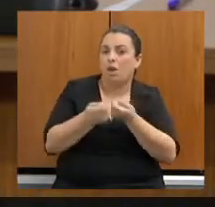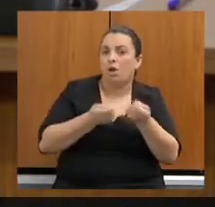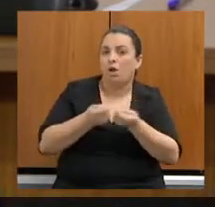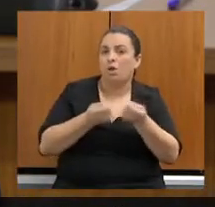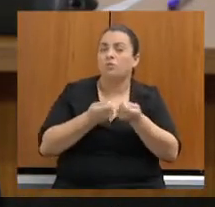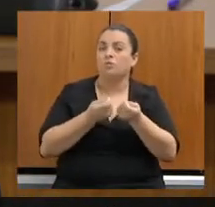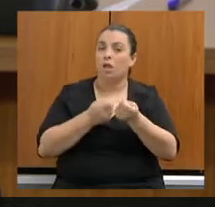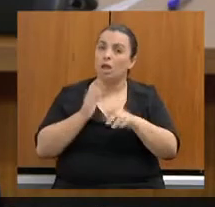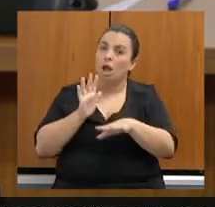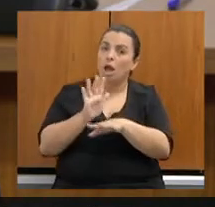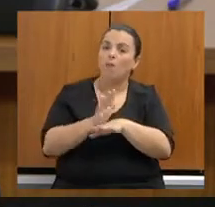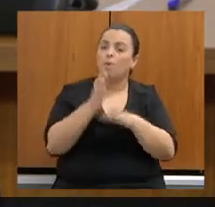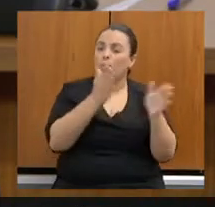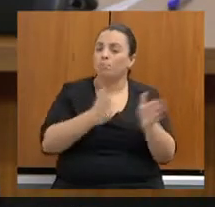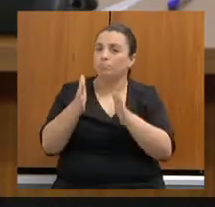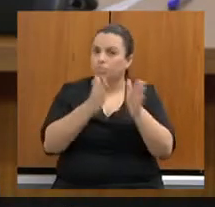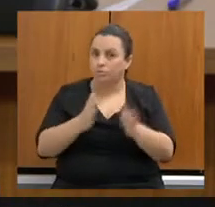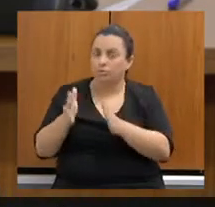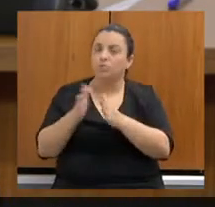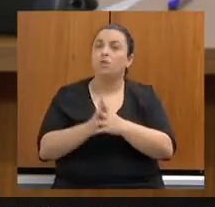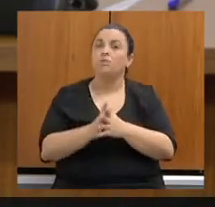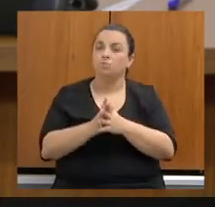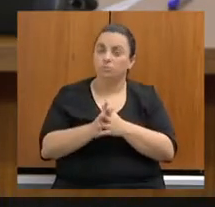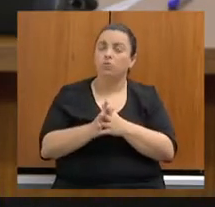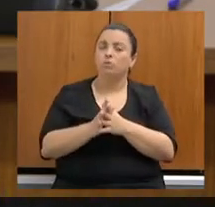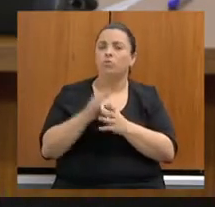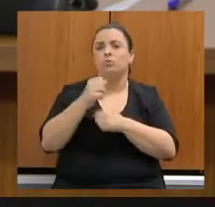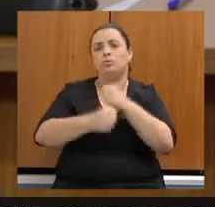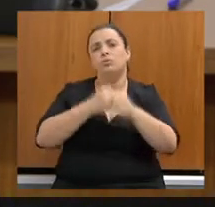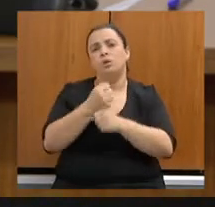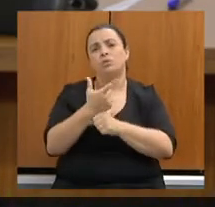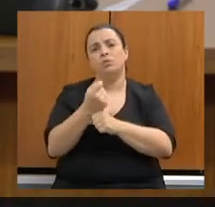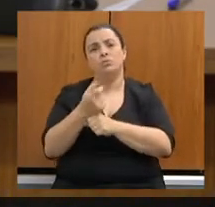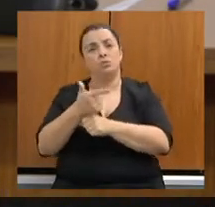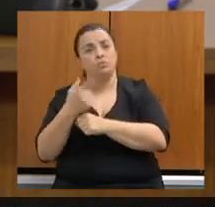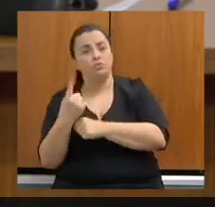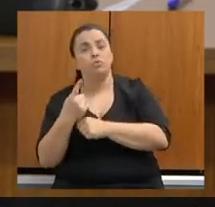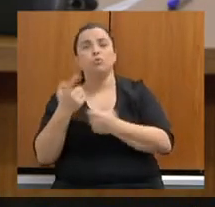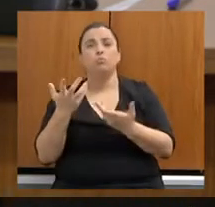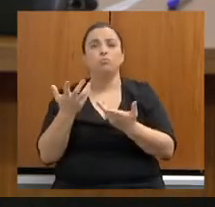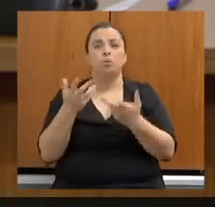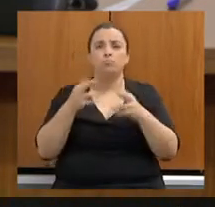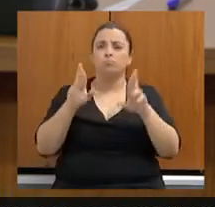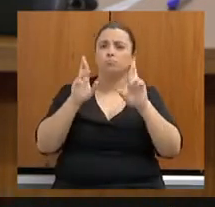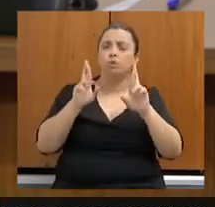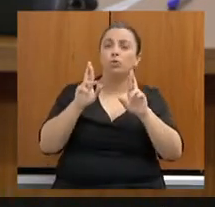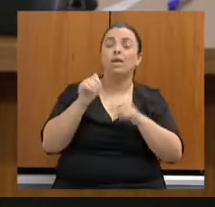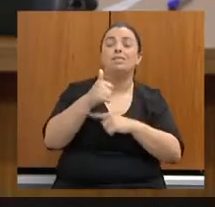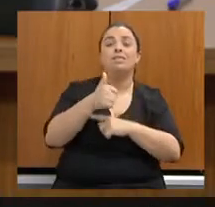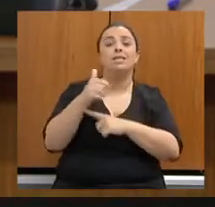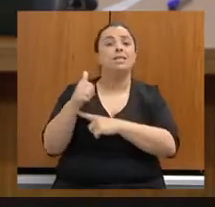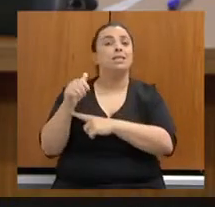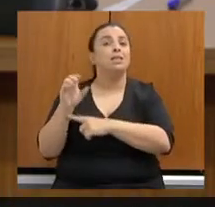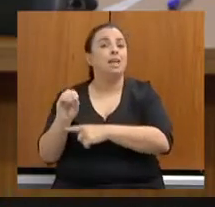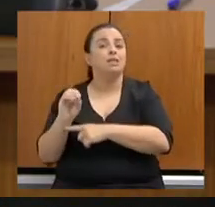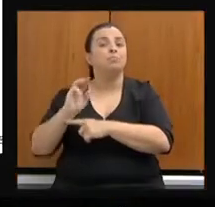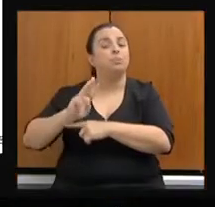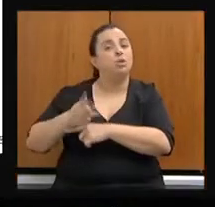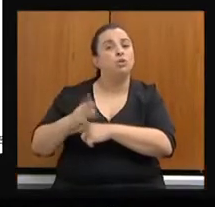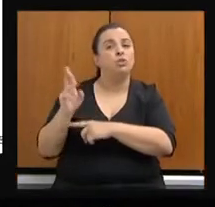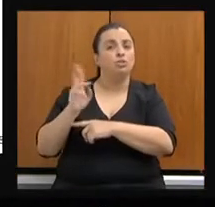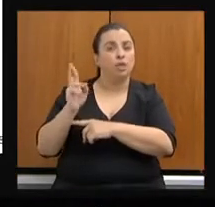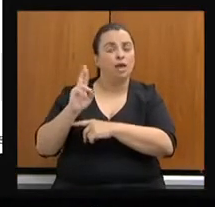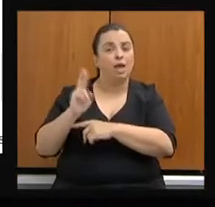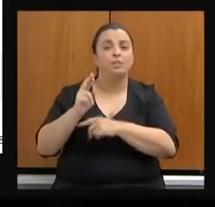produtivo é a nesse Nativa no ano de dois meses 21 é só uma de 110 e bilhões de reais para o nosso valor